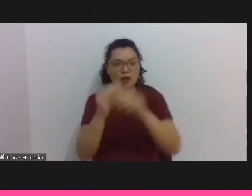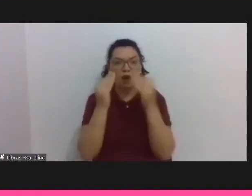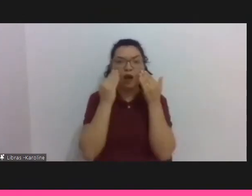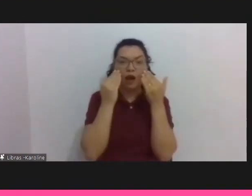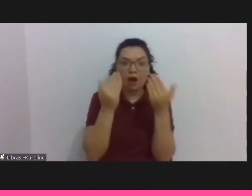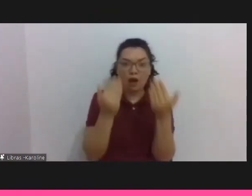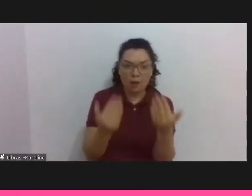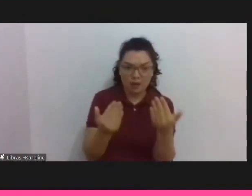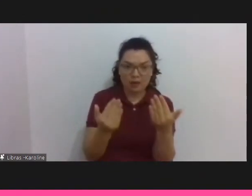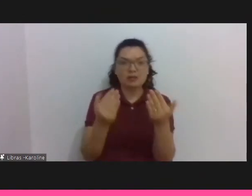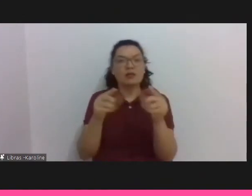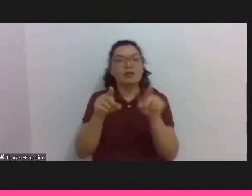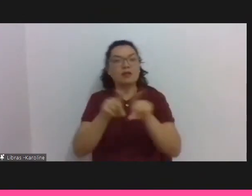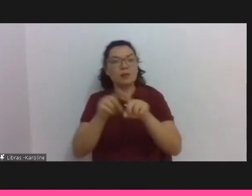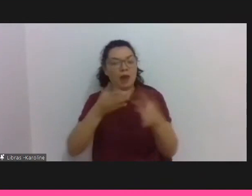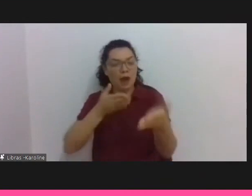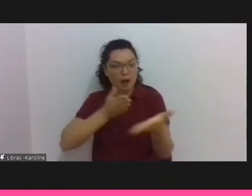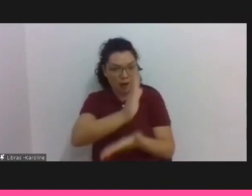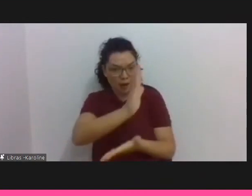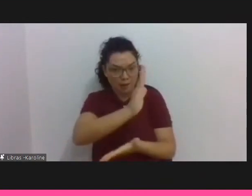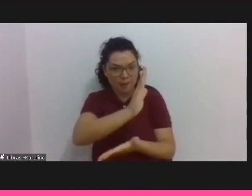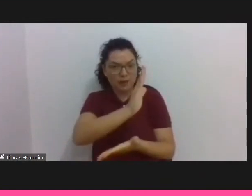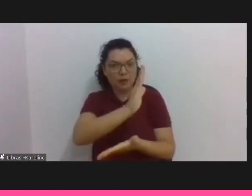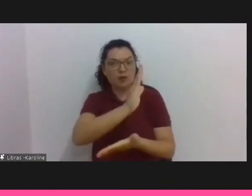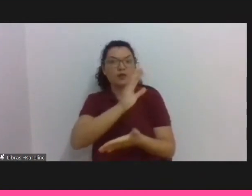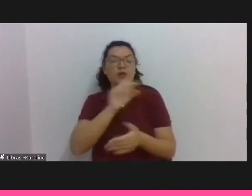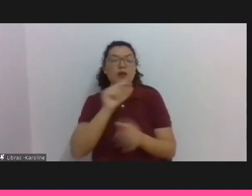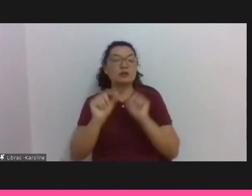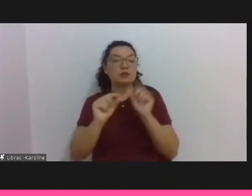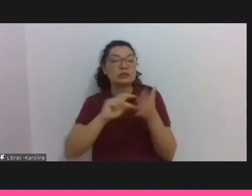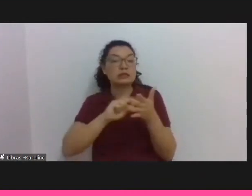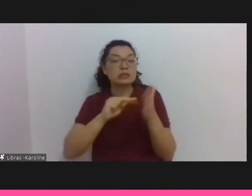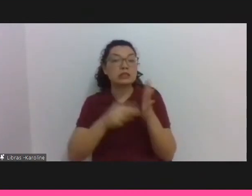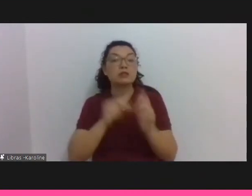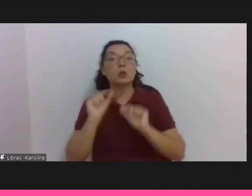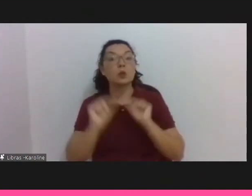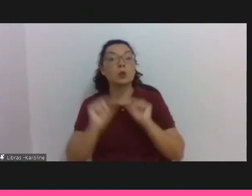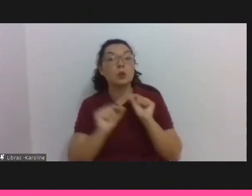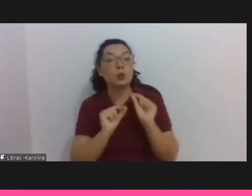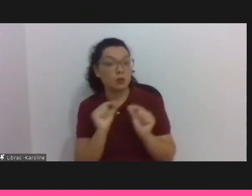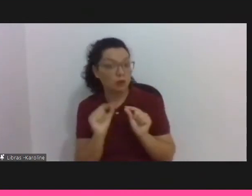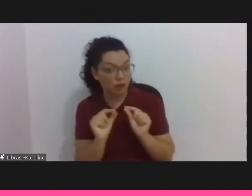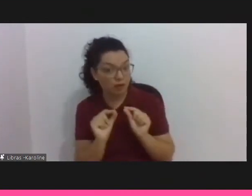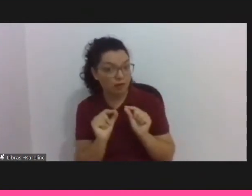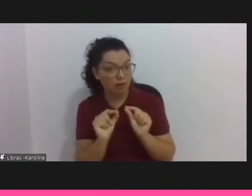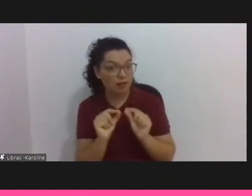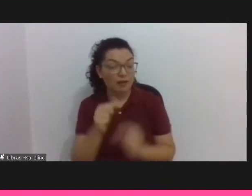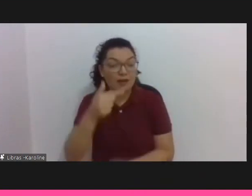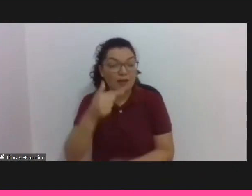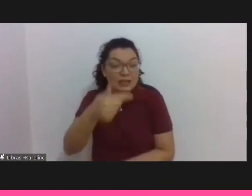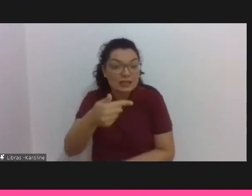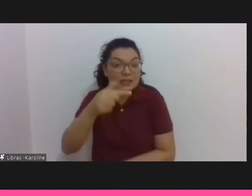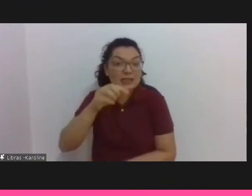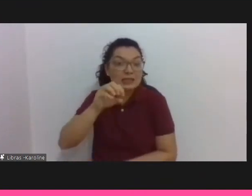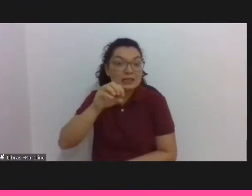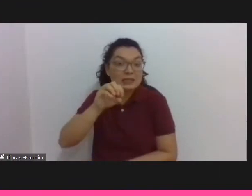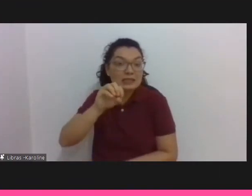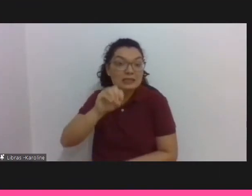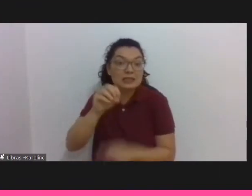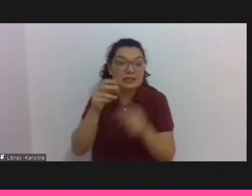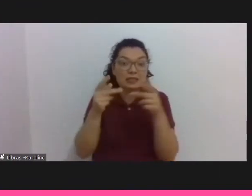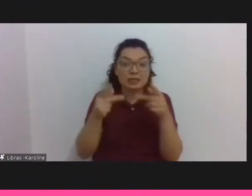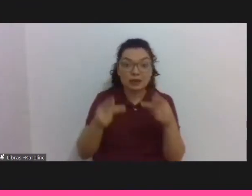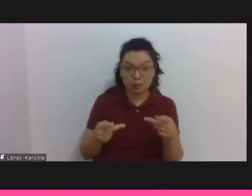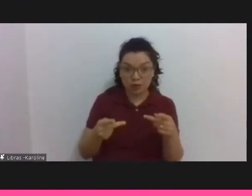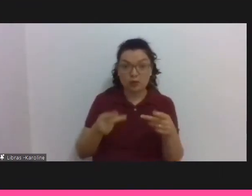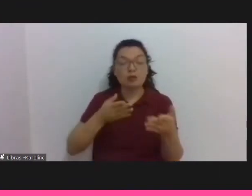comissão científica, o que significa dizer por nossos colegas. 70 sessões livres, privilegiando o aprofundamento